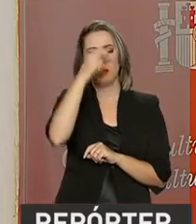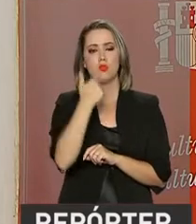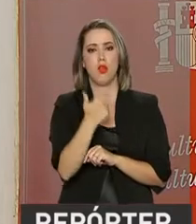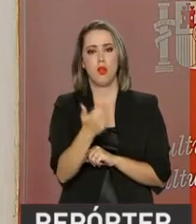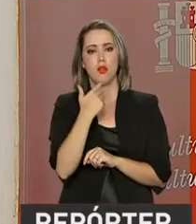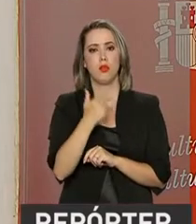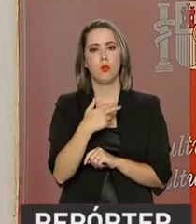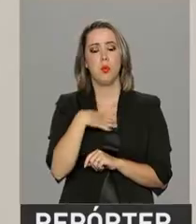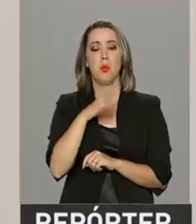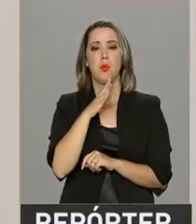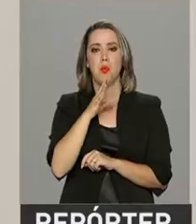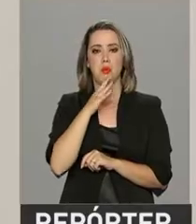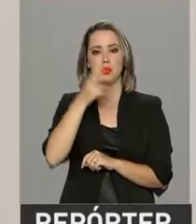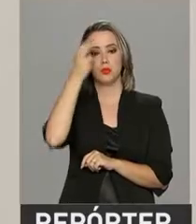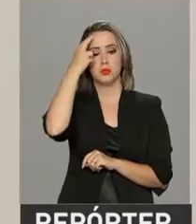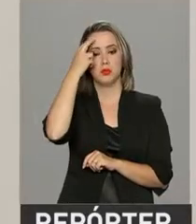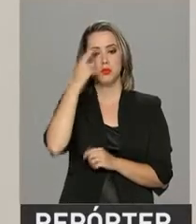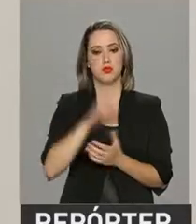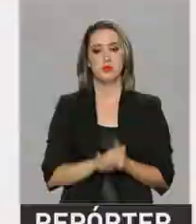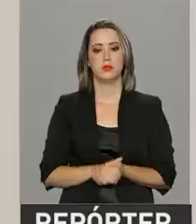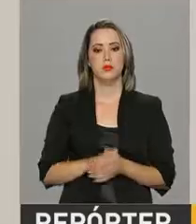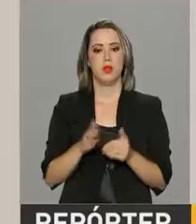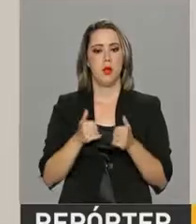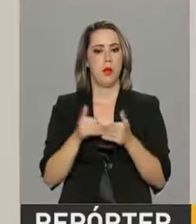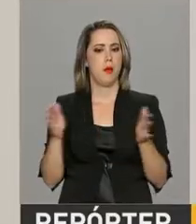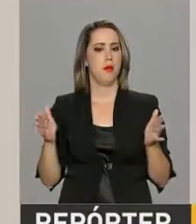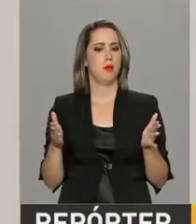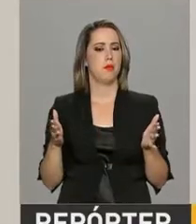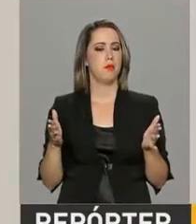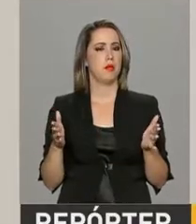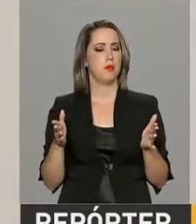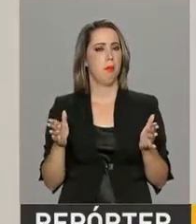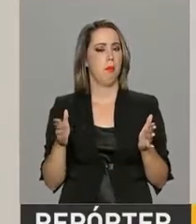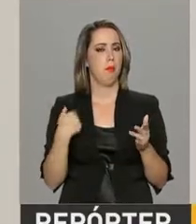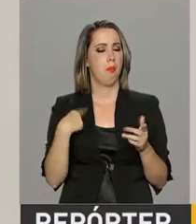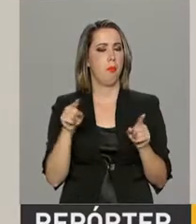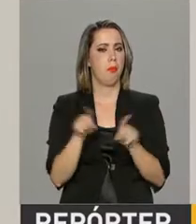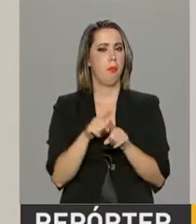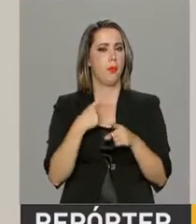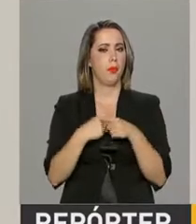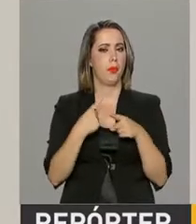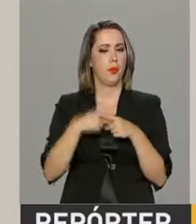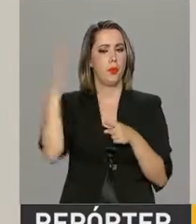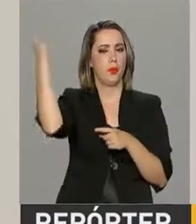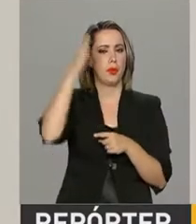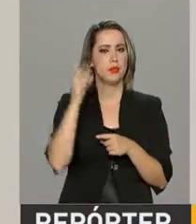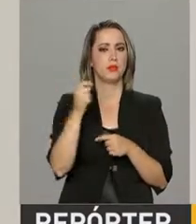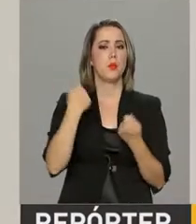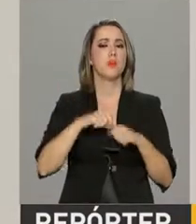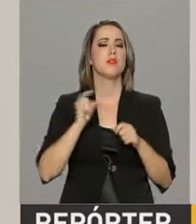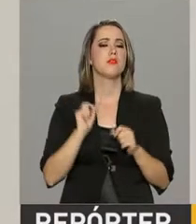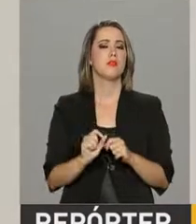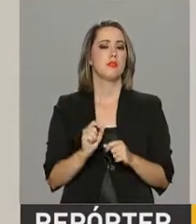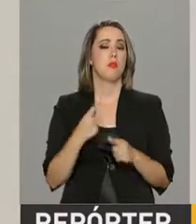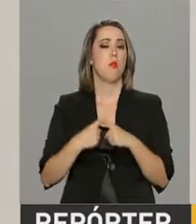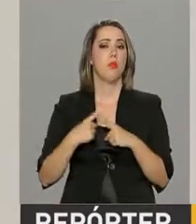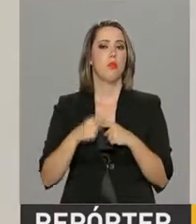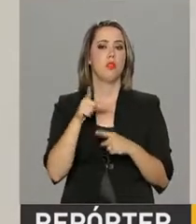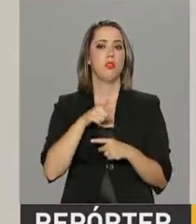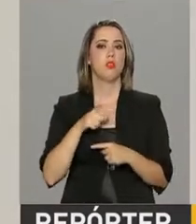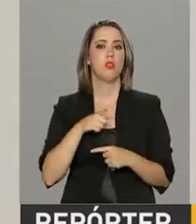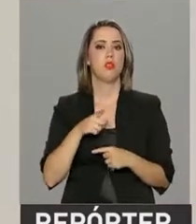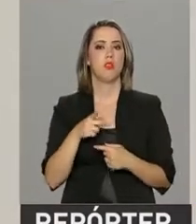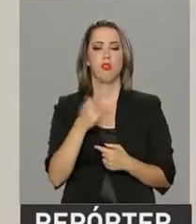da espanha o espanhol abriu a porta então por que o brasil precisa saber do espanhol precisa de ter uma